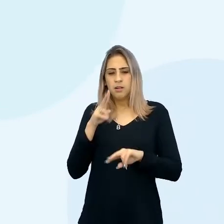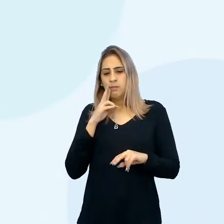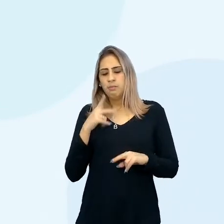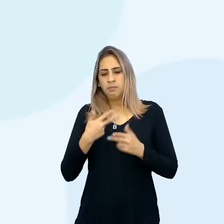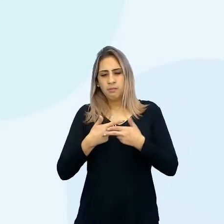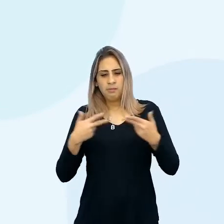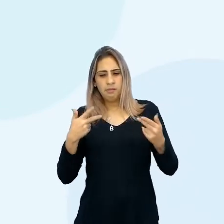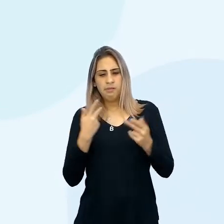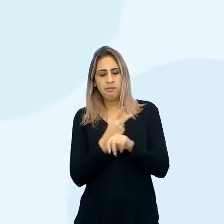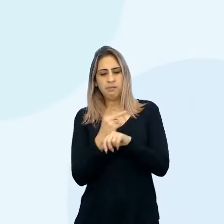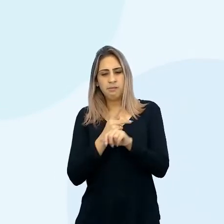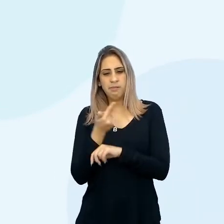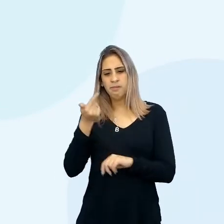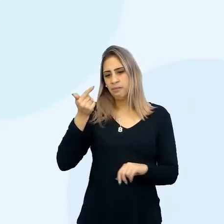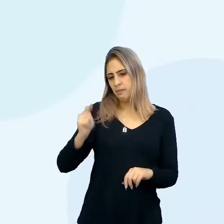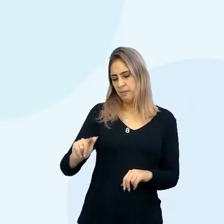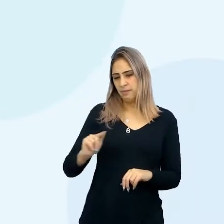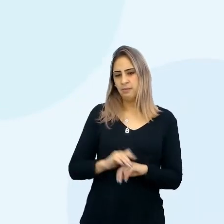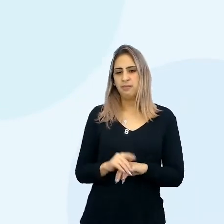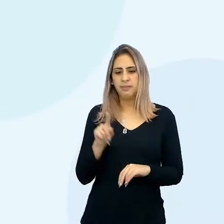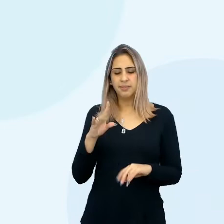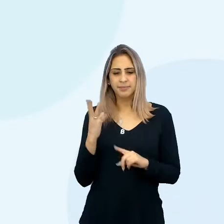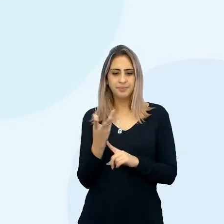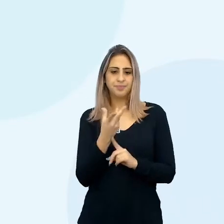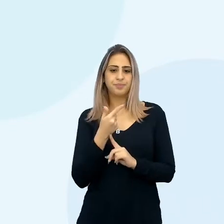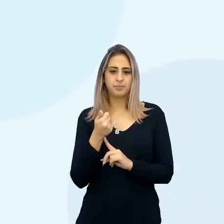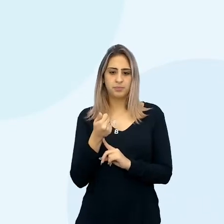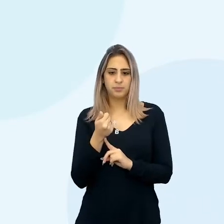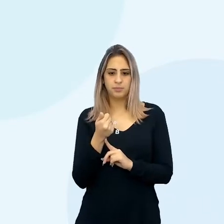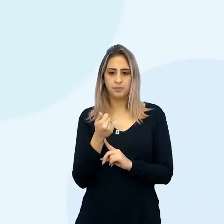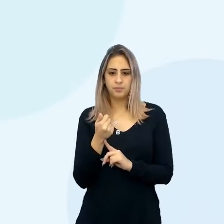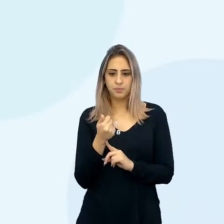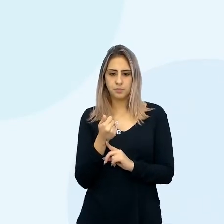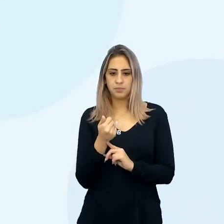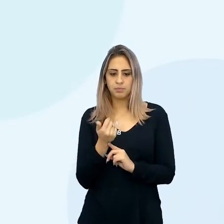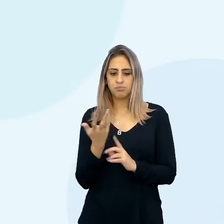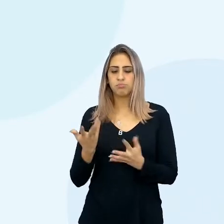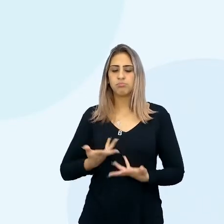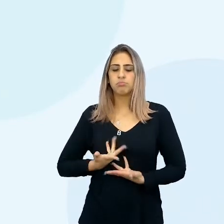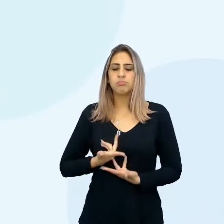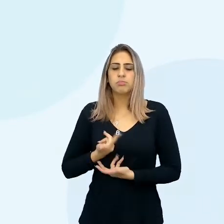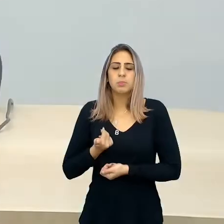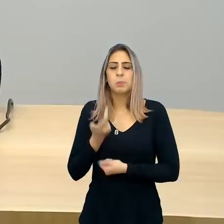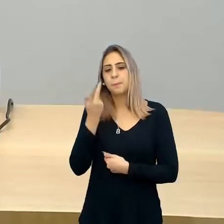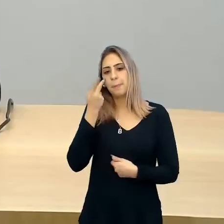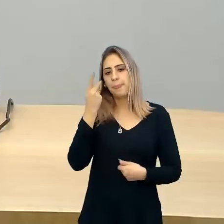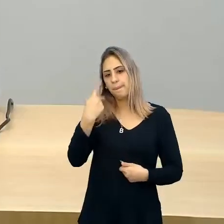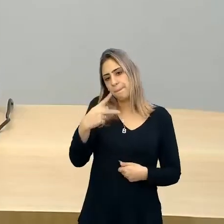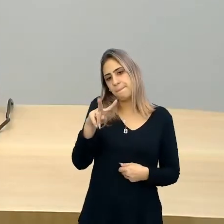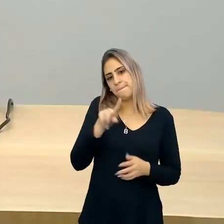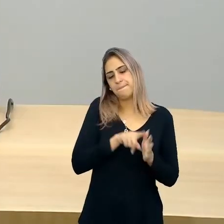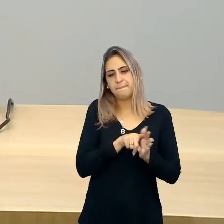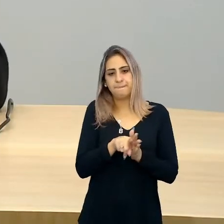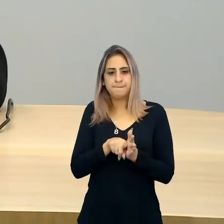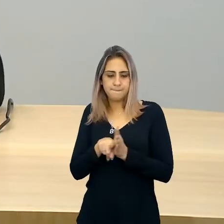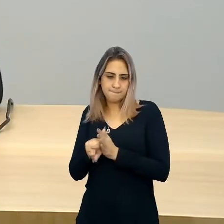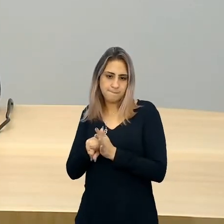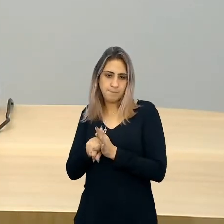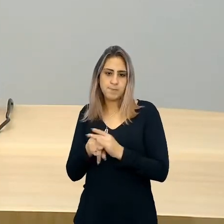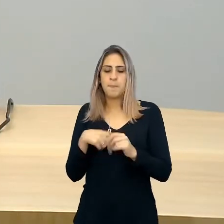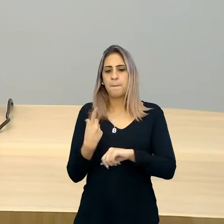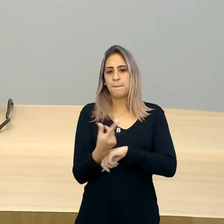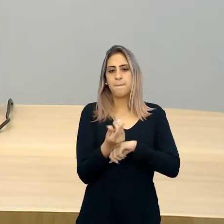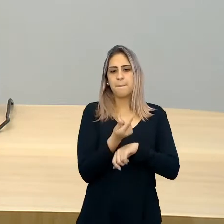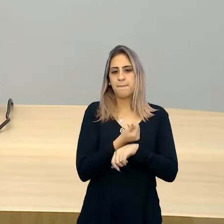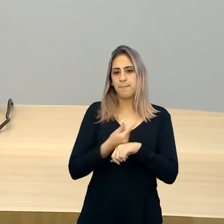vai buscar lá nessa obra a inspiração para sua análise do